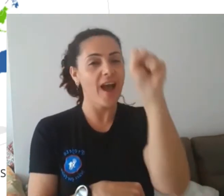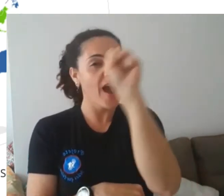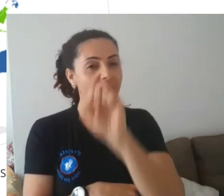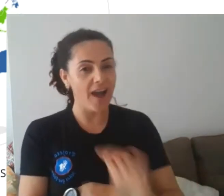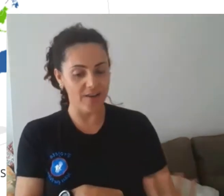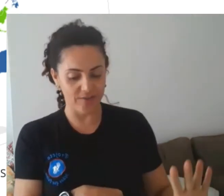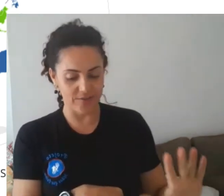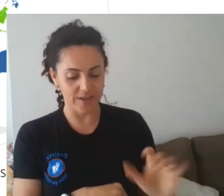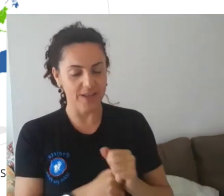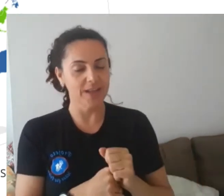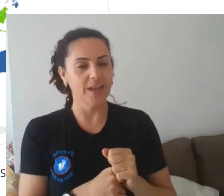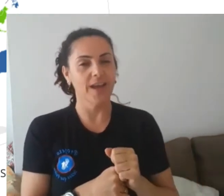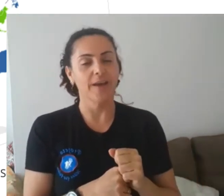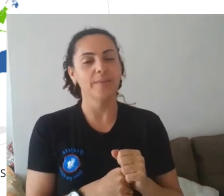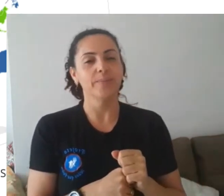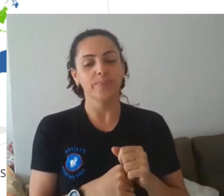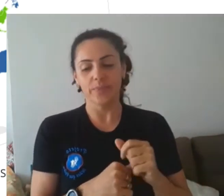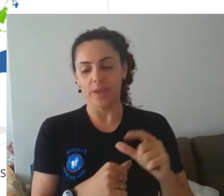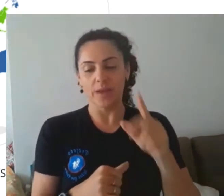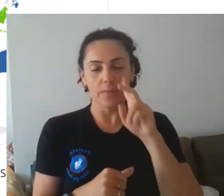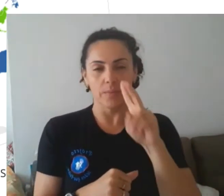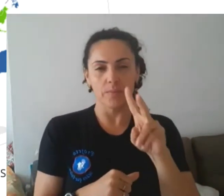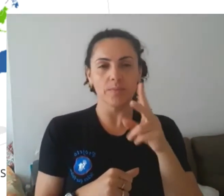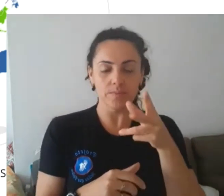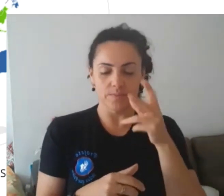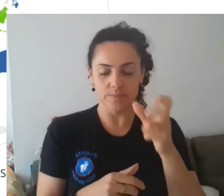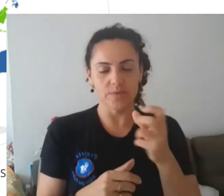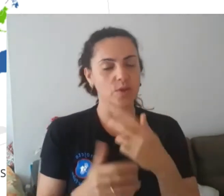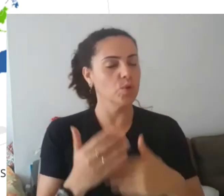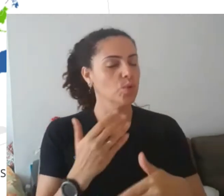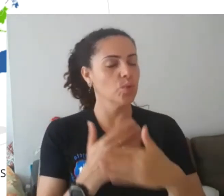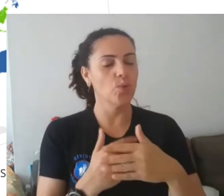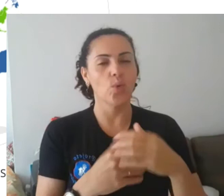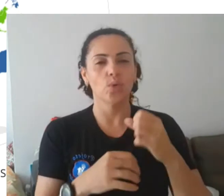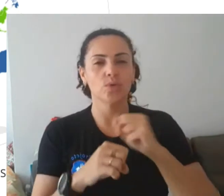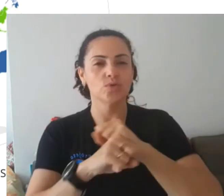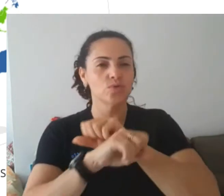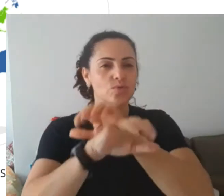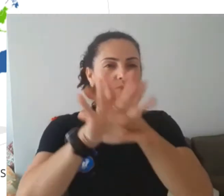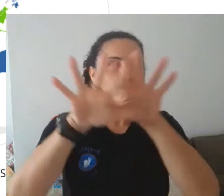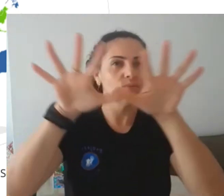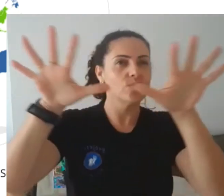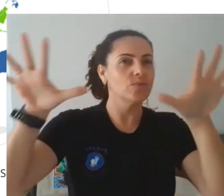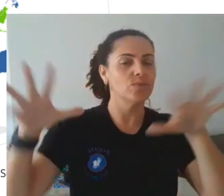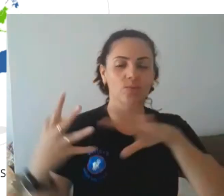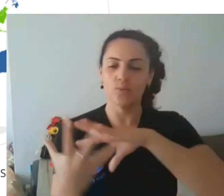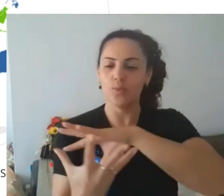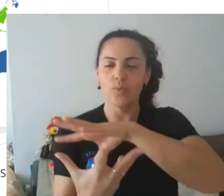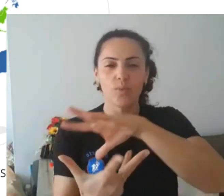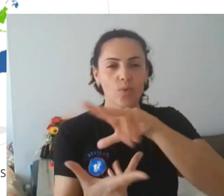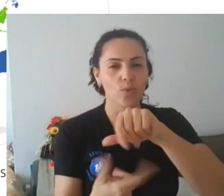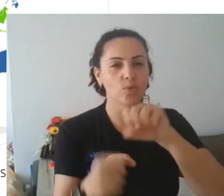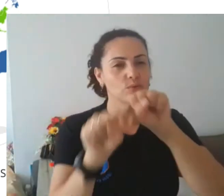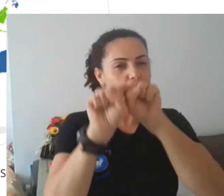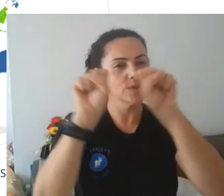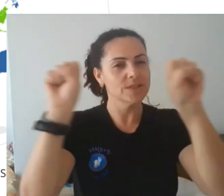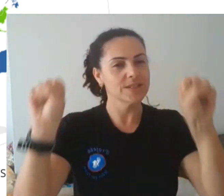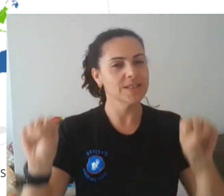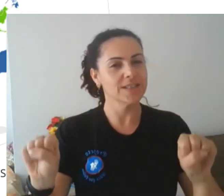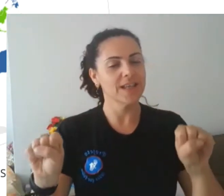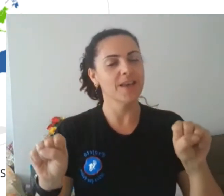estratégico aí próximo aos Estados Unidos. Então a gente tem toda a distribuição mundial desses sistemas,